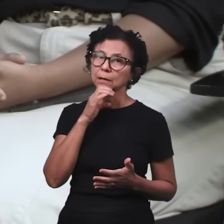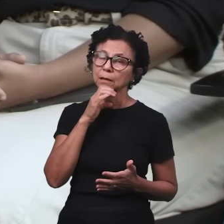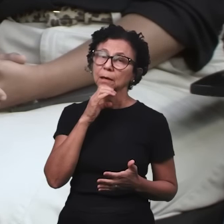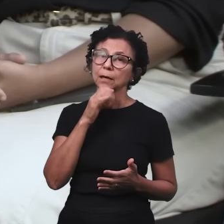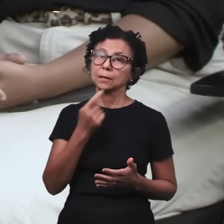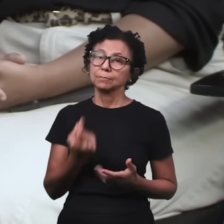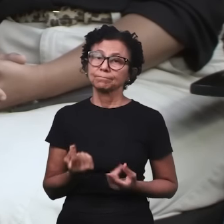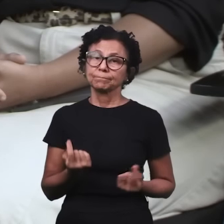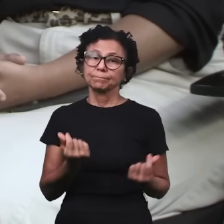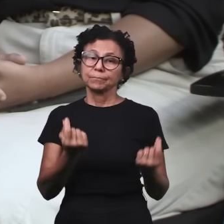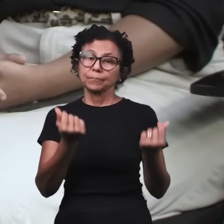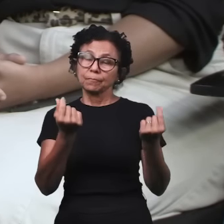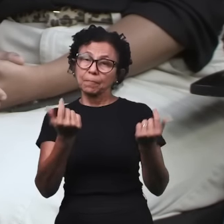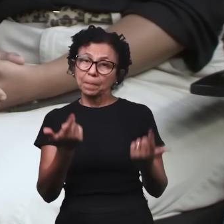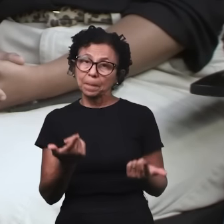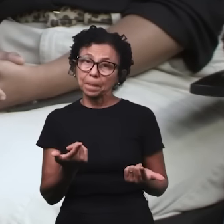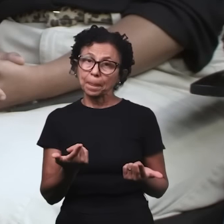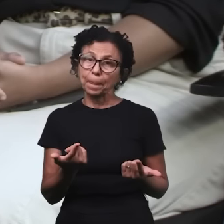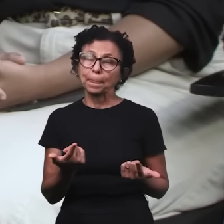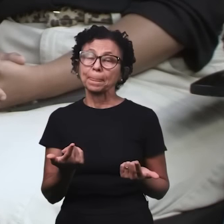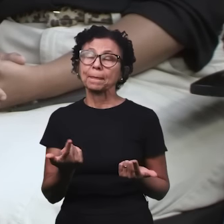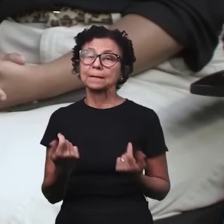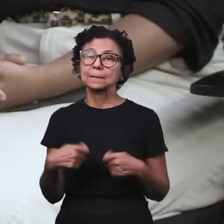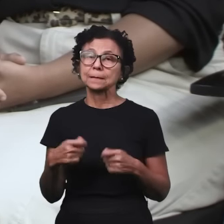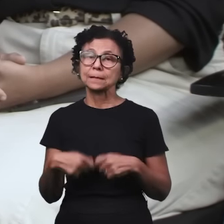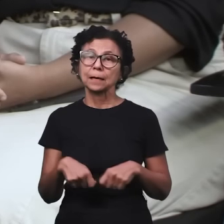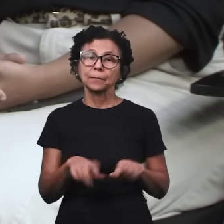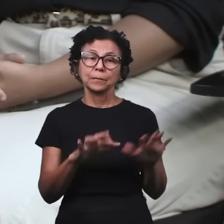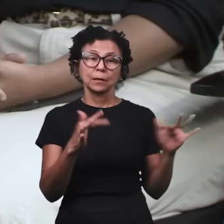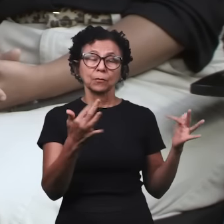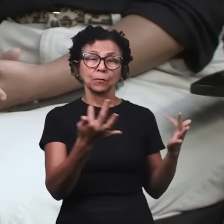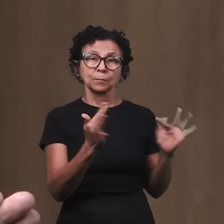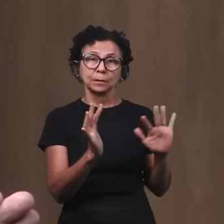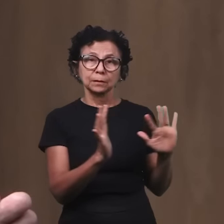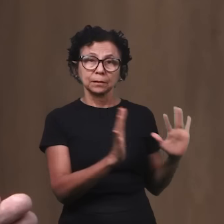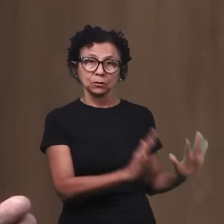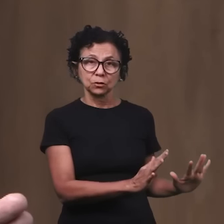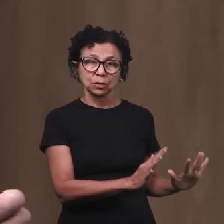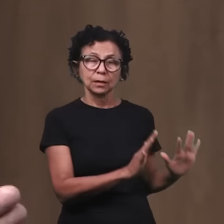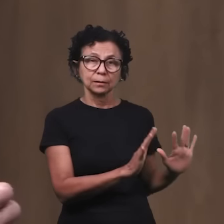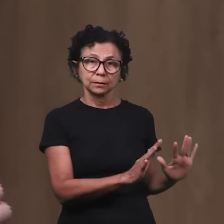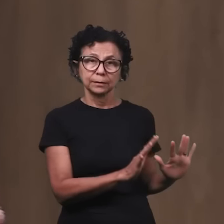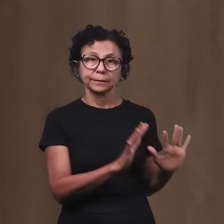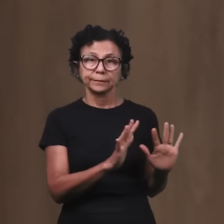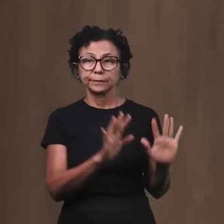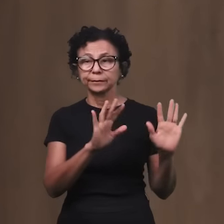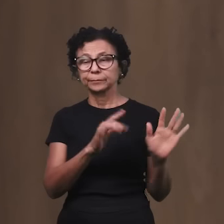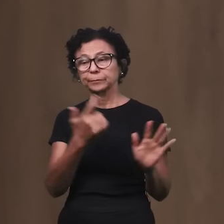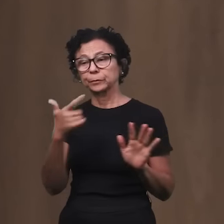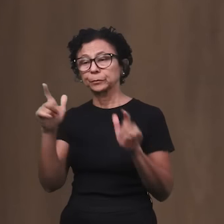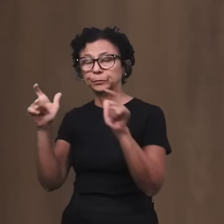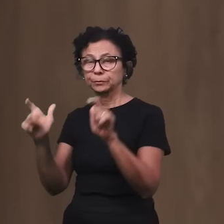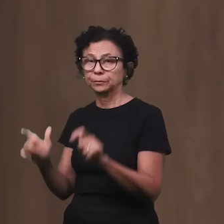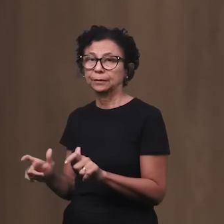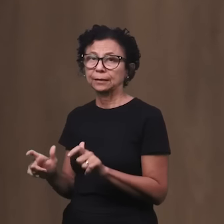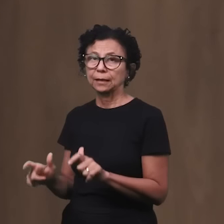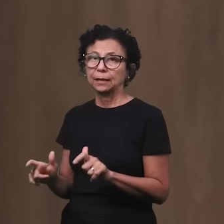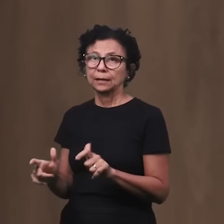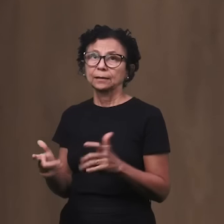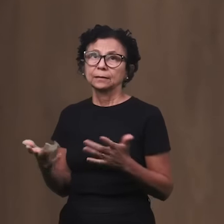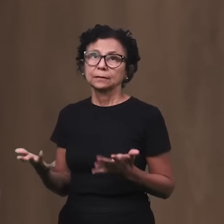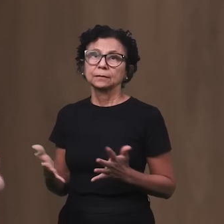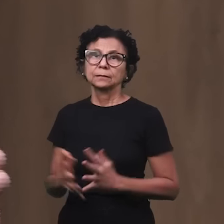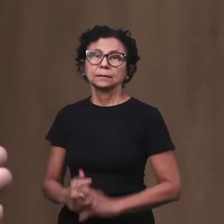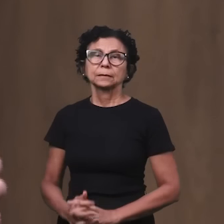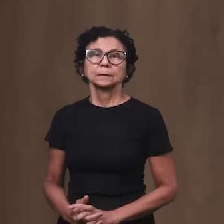de valor financeiro, deixar a família. Então isso é um desafio grande para o jovem nesse crescimento, nessa curva